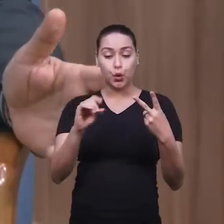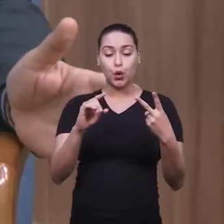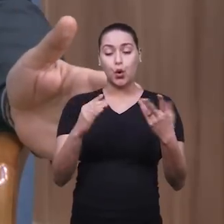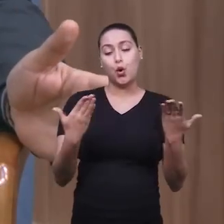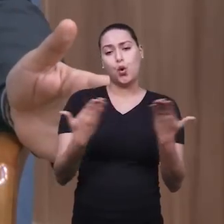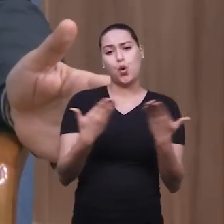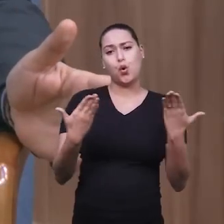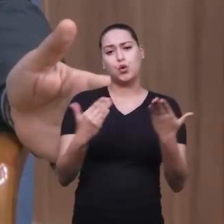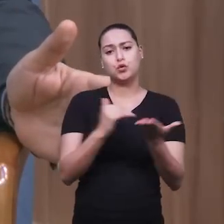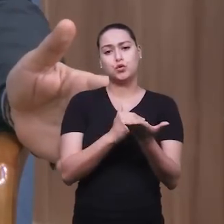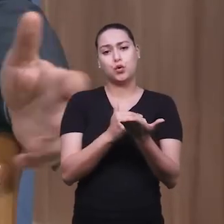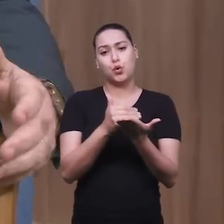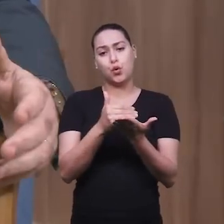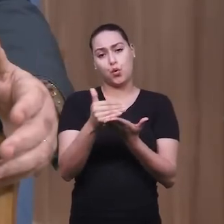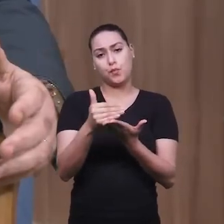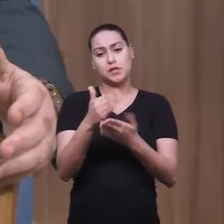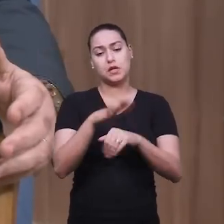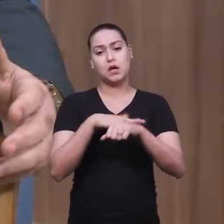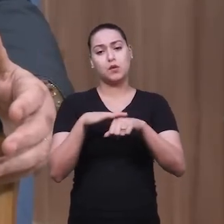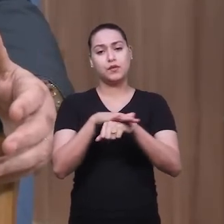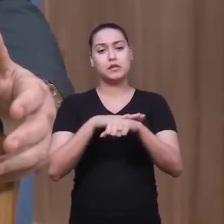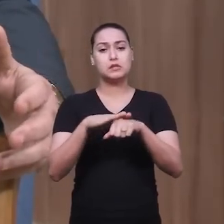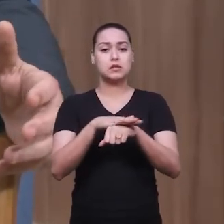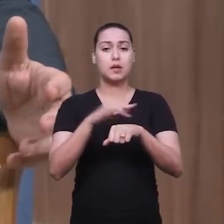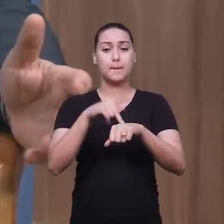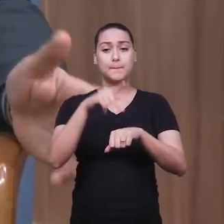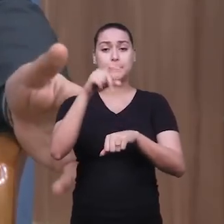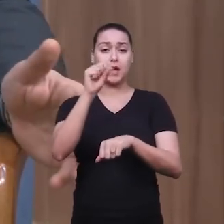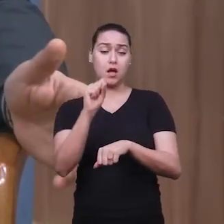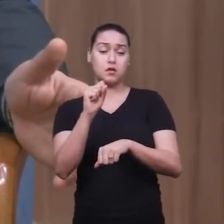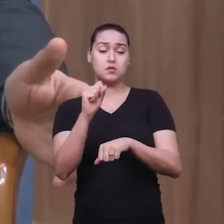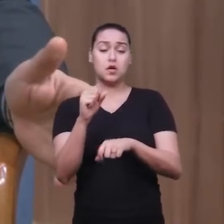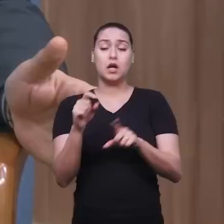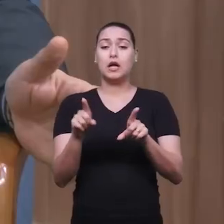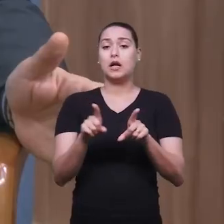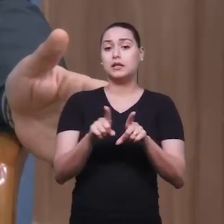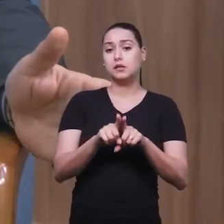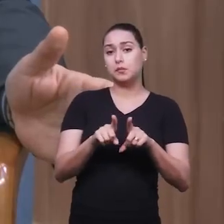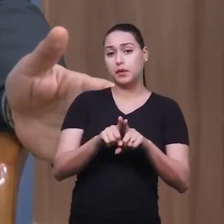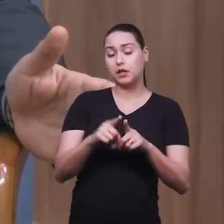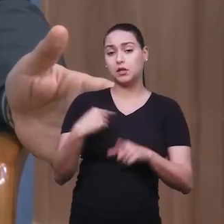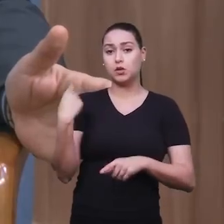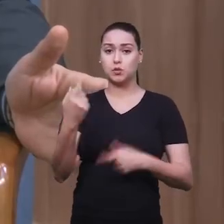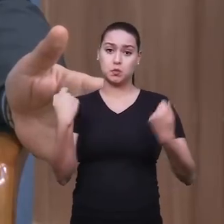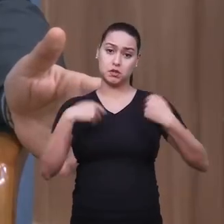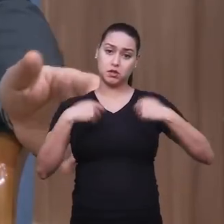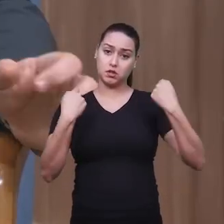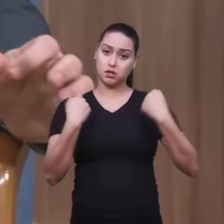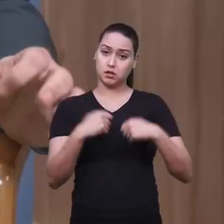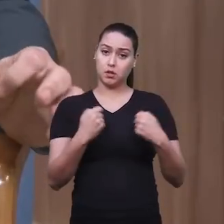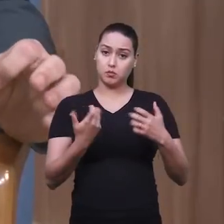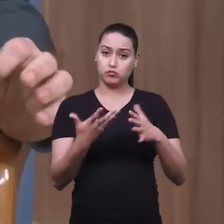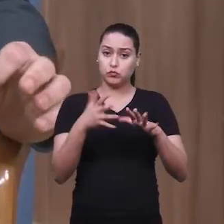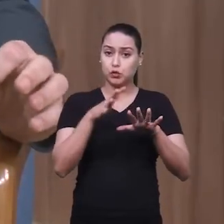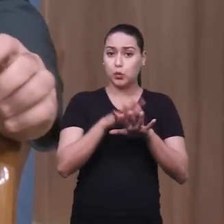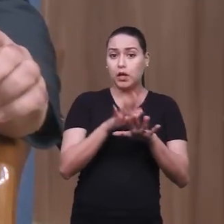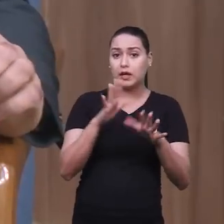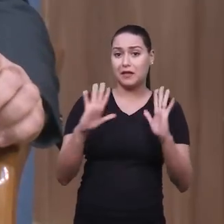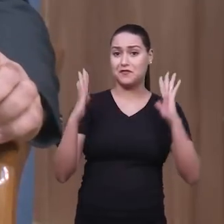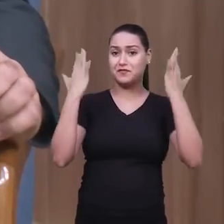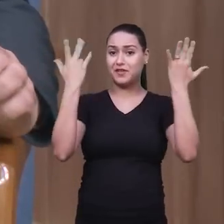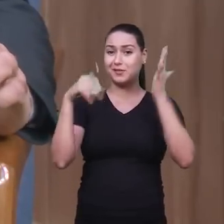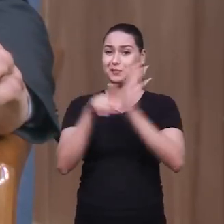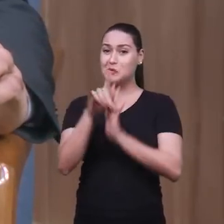a primeira Páscoa, a importância de vivermos o processo da salvação e que devemos atentar para não ficarmos